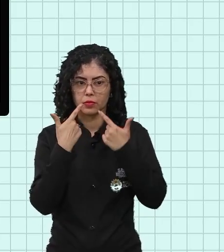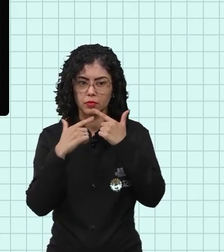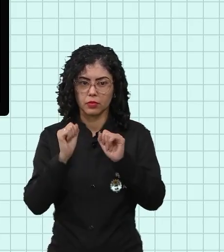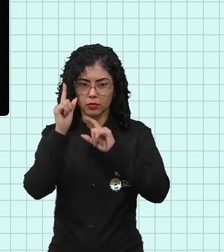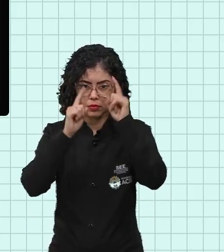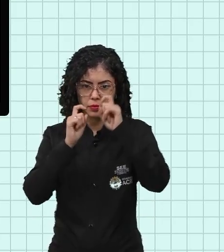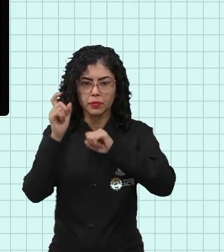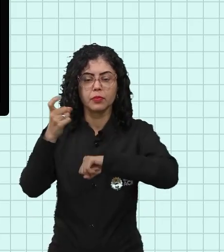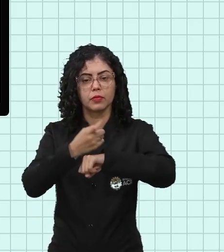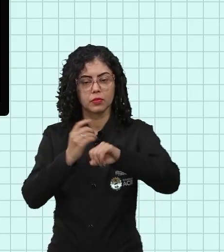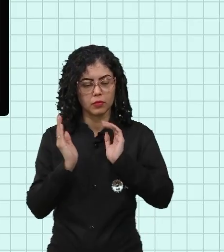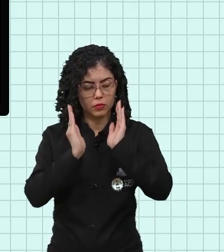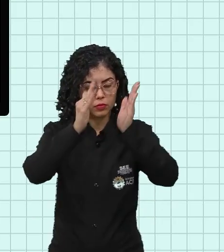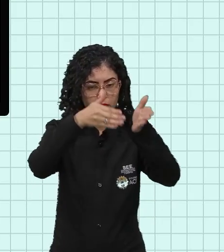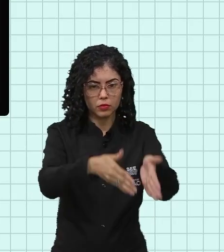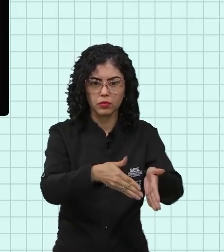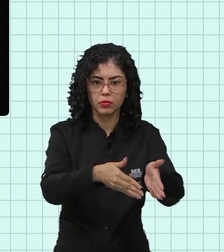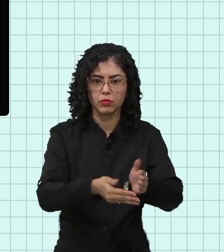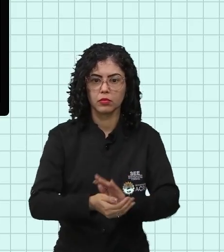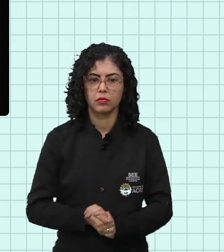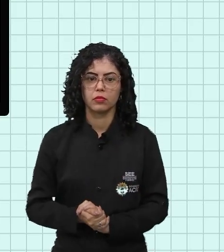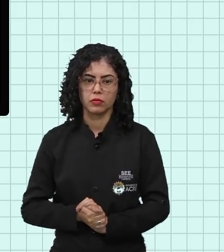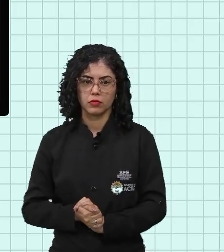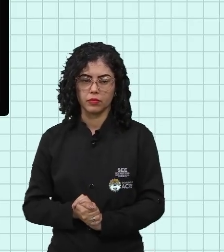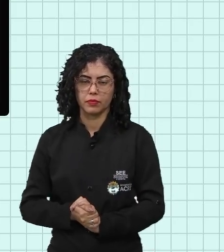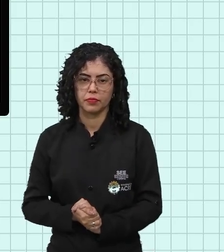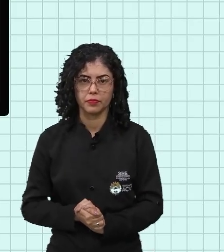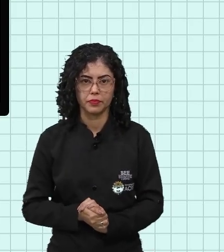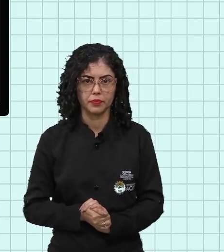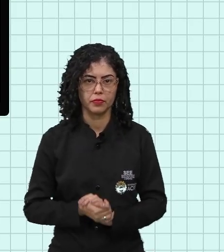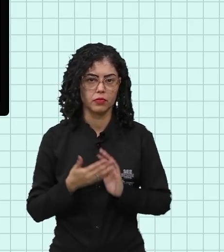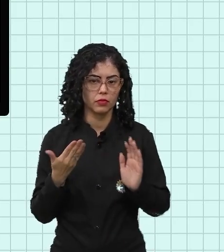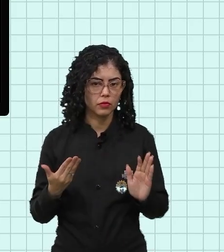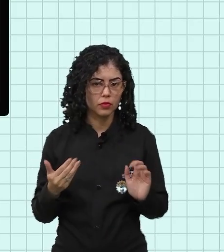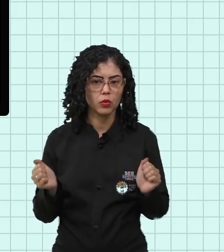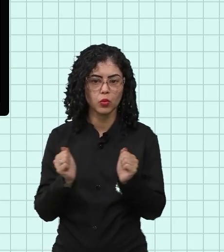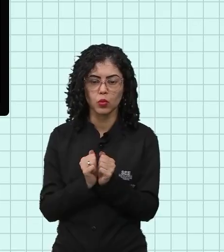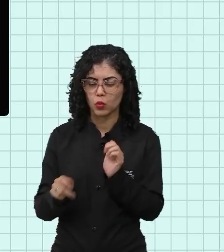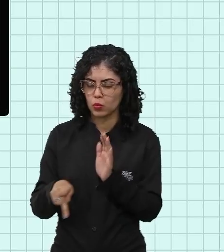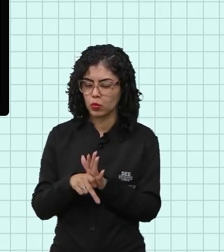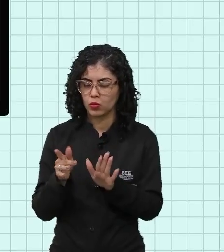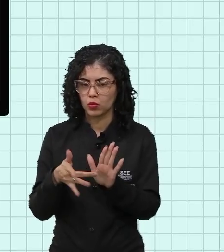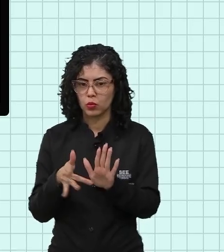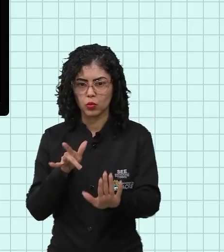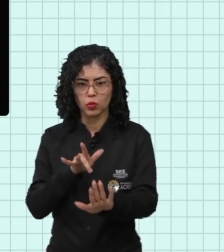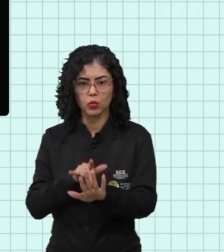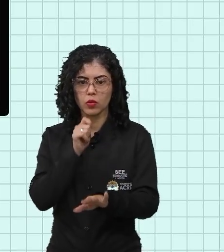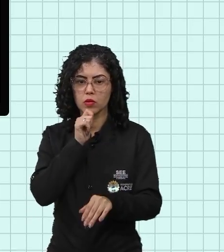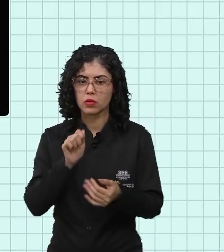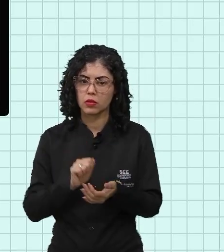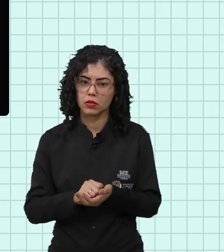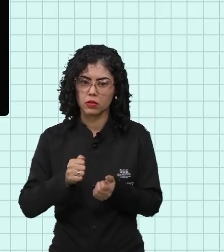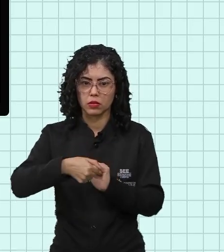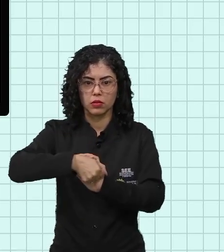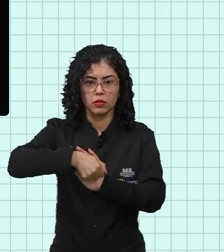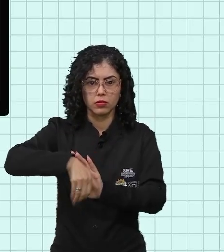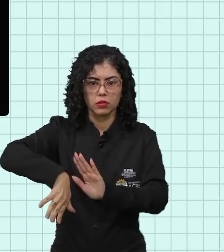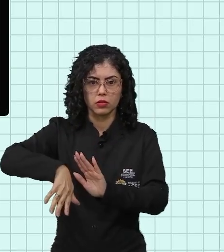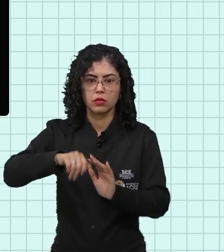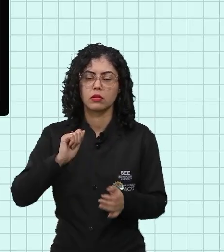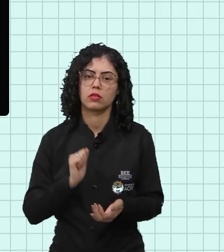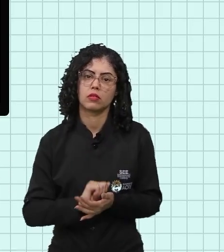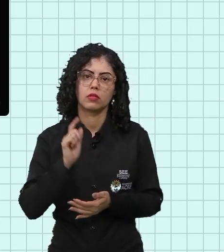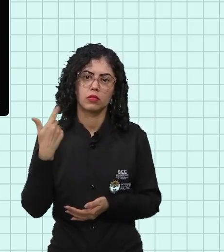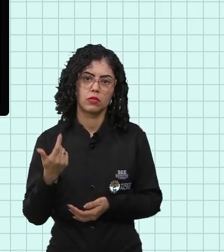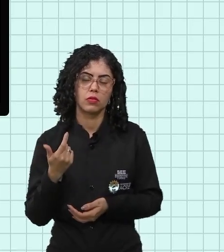mais expressiva e subjetiva, que é juntamente com as figuras de linguagem, com os adjetivos,